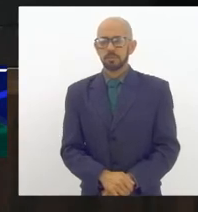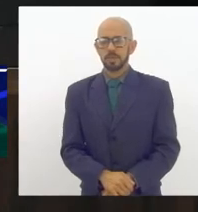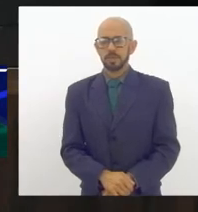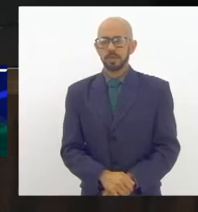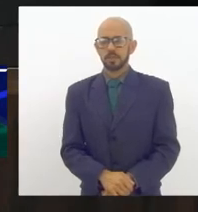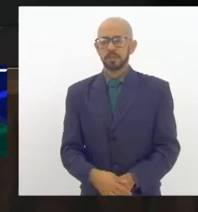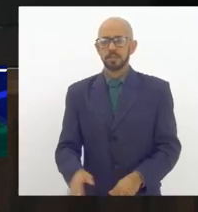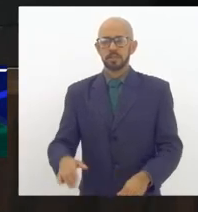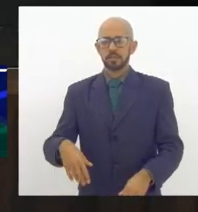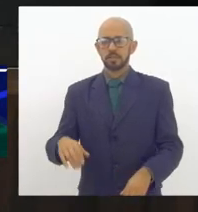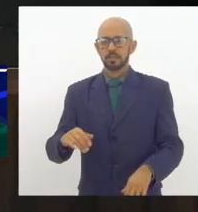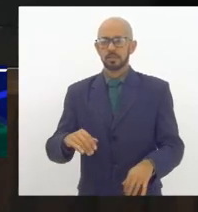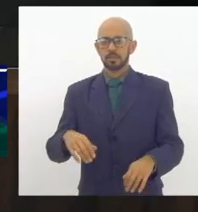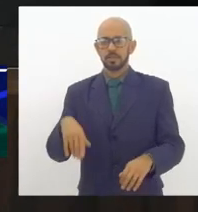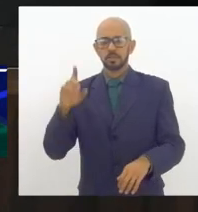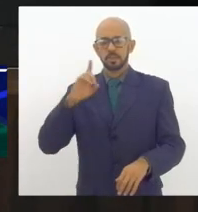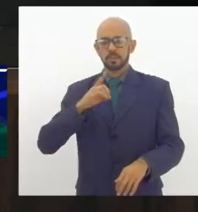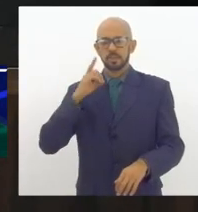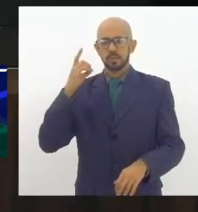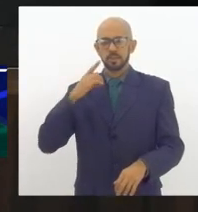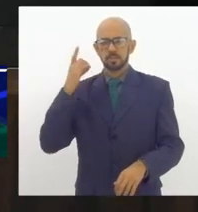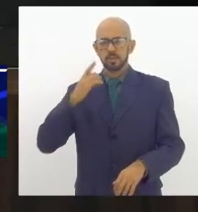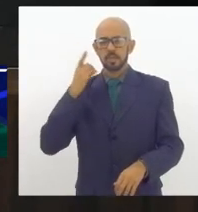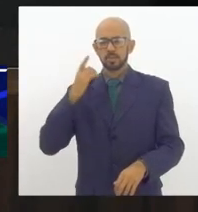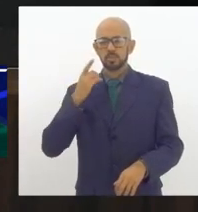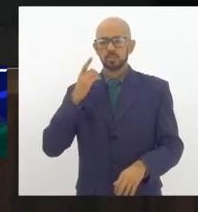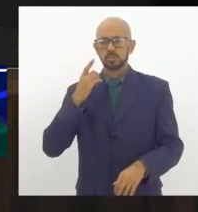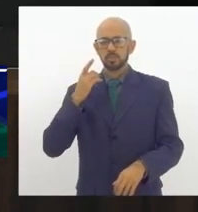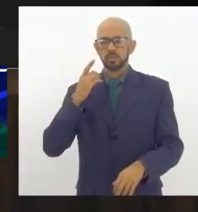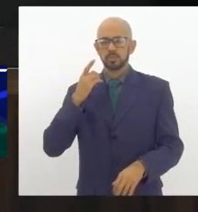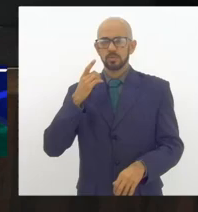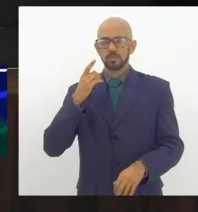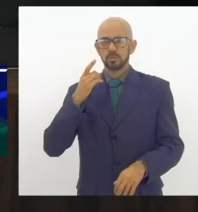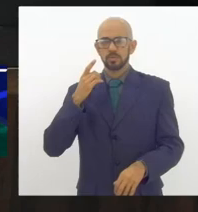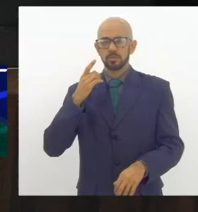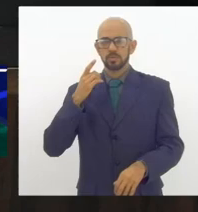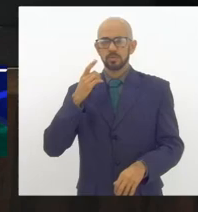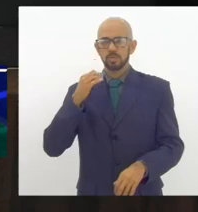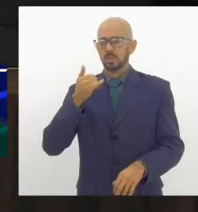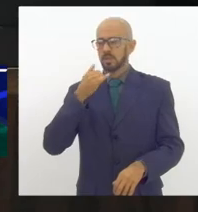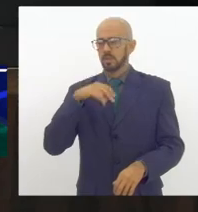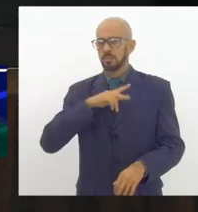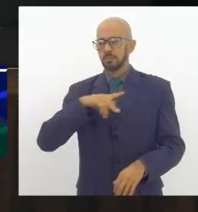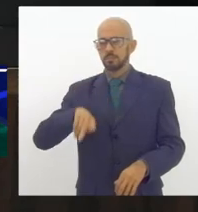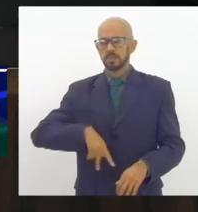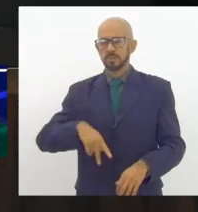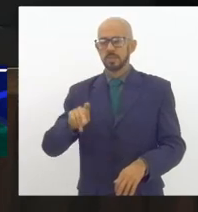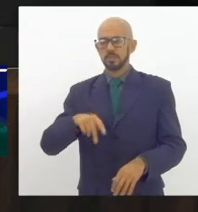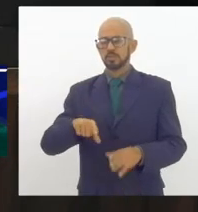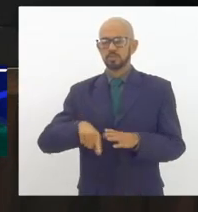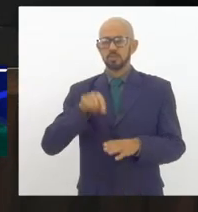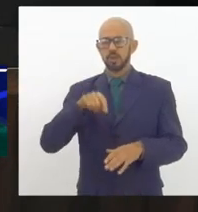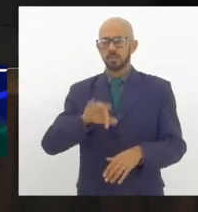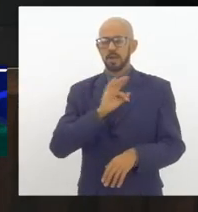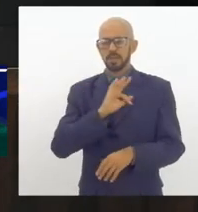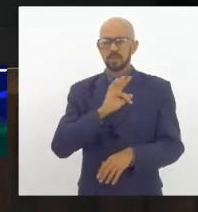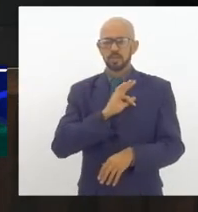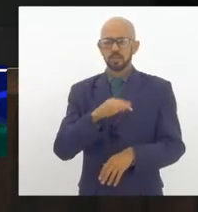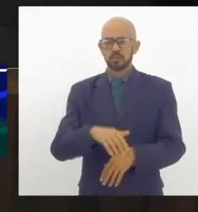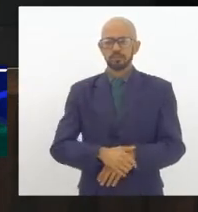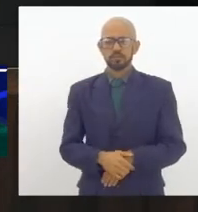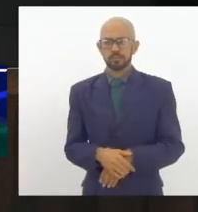o deputado a Penitência designa a relatora deputada Martha Rocha